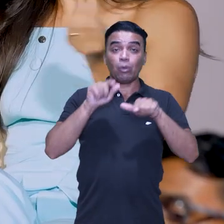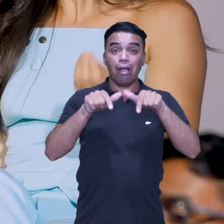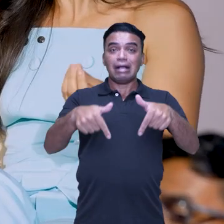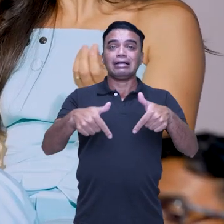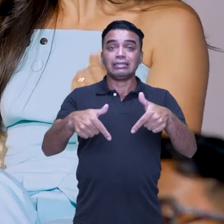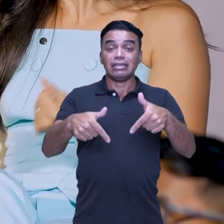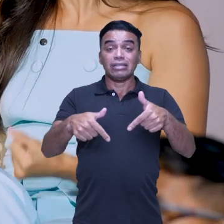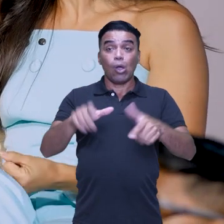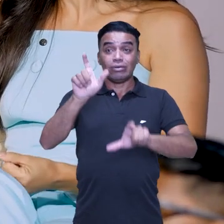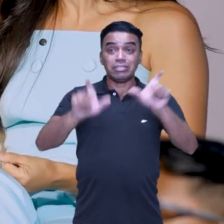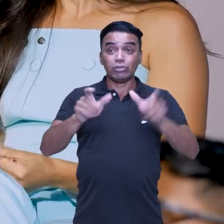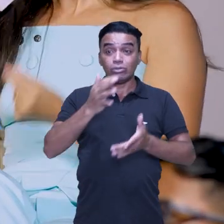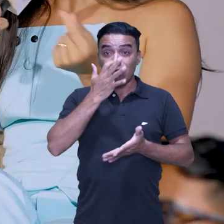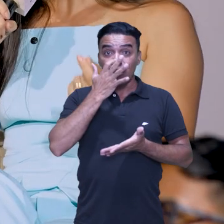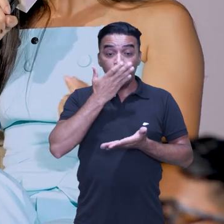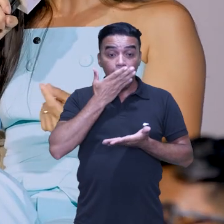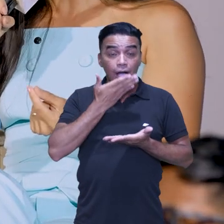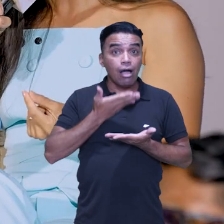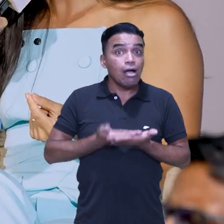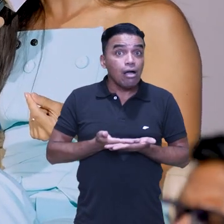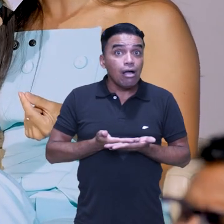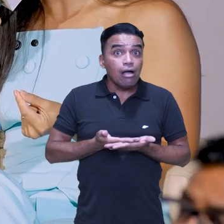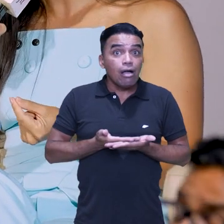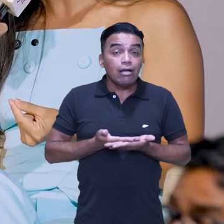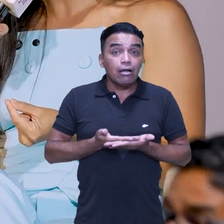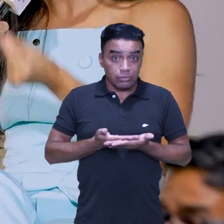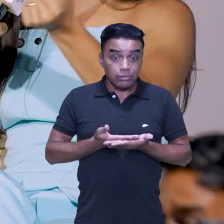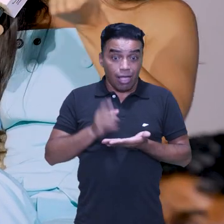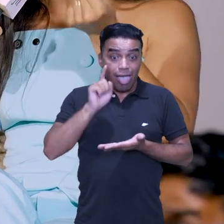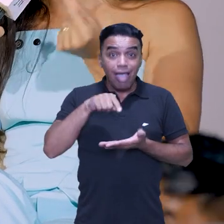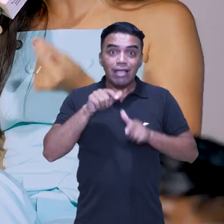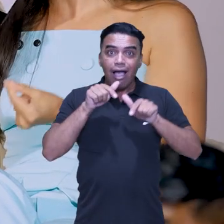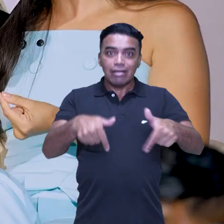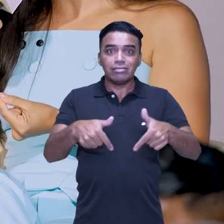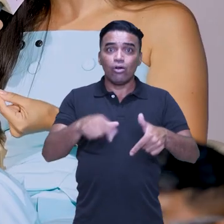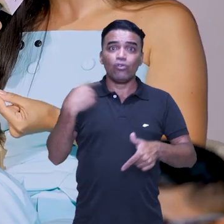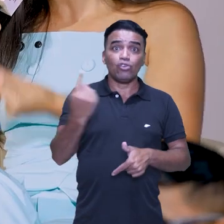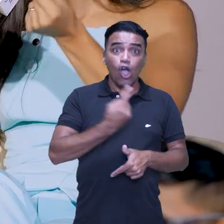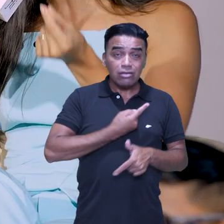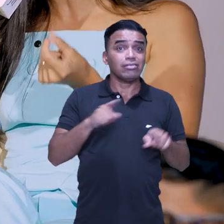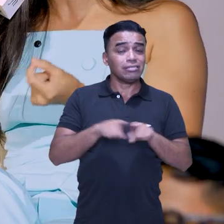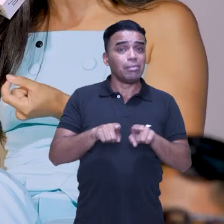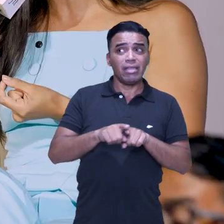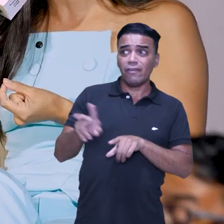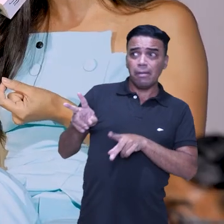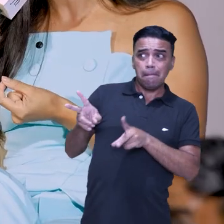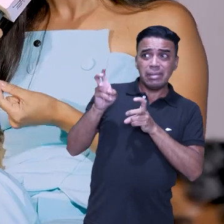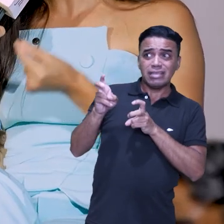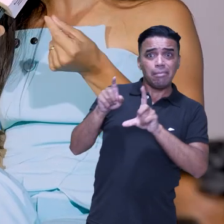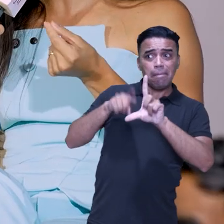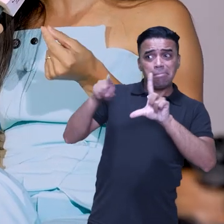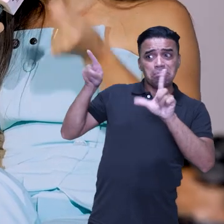de perplexidade. E é essa reação que talvez eu e você tenhamos que ter quando a gente escuta esses